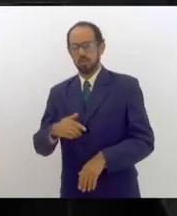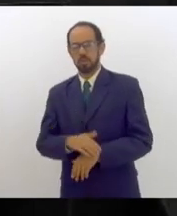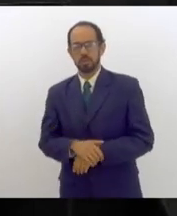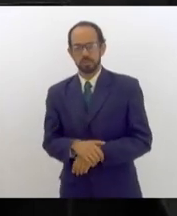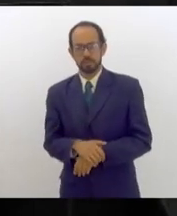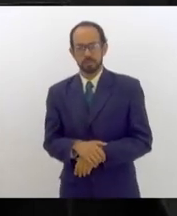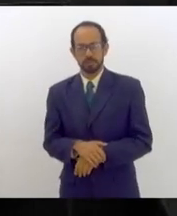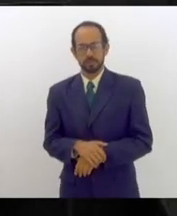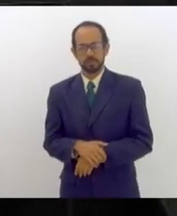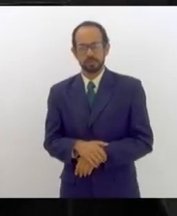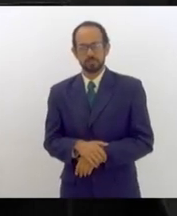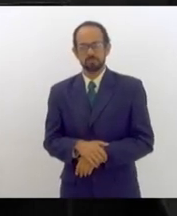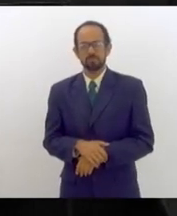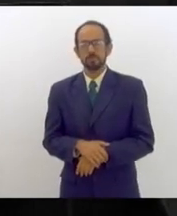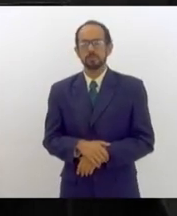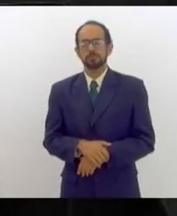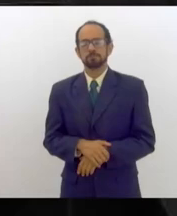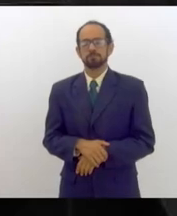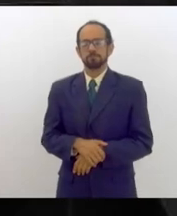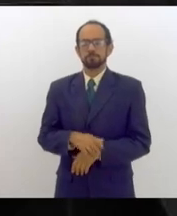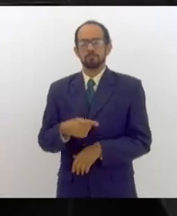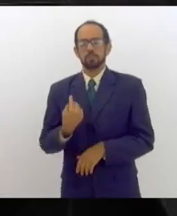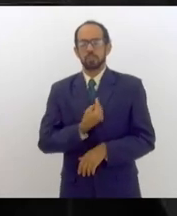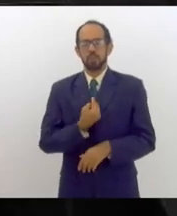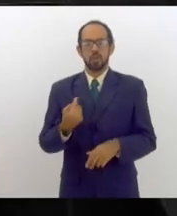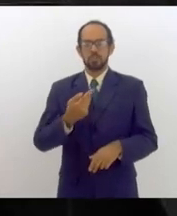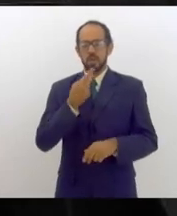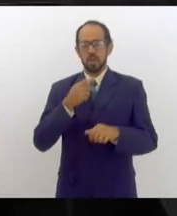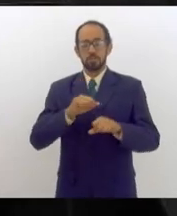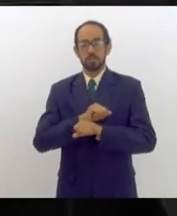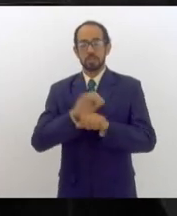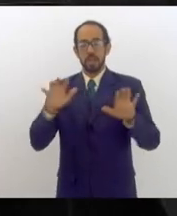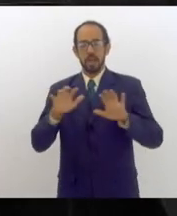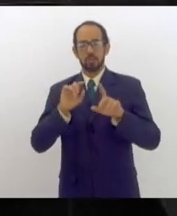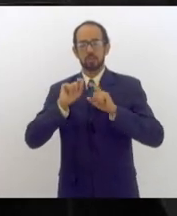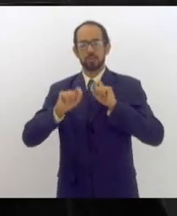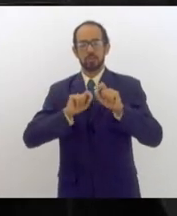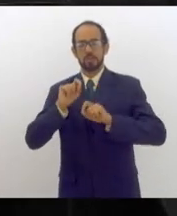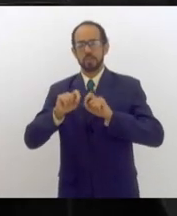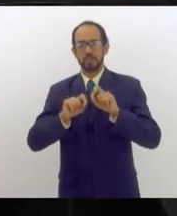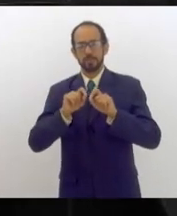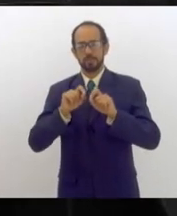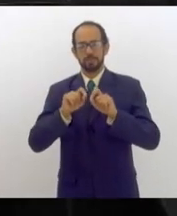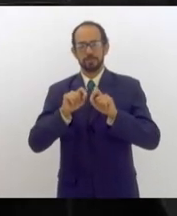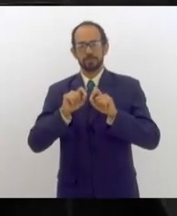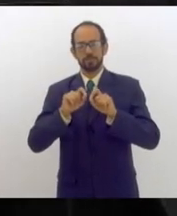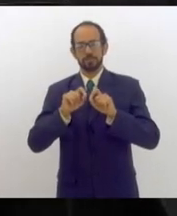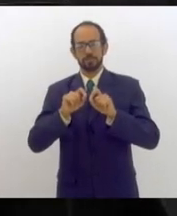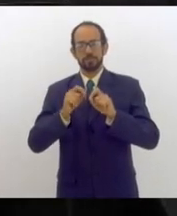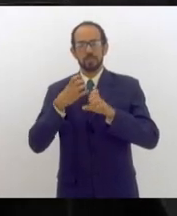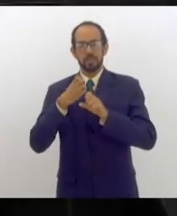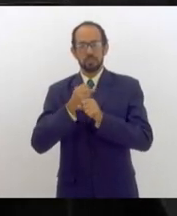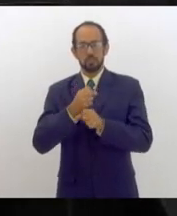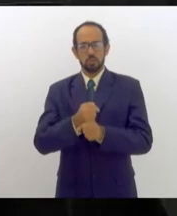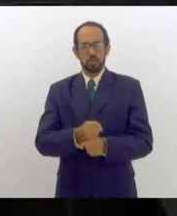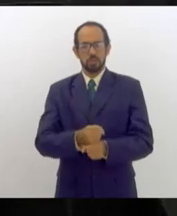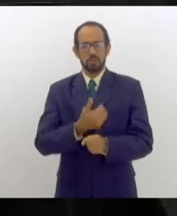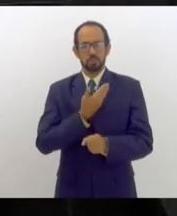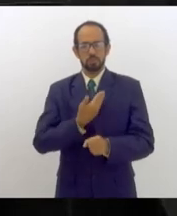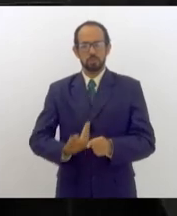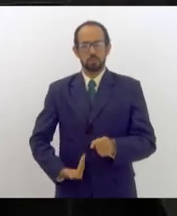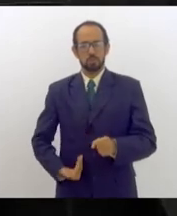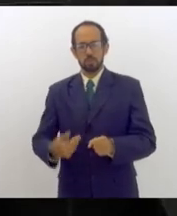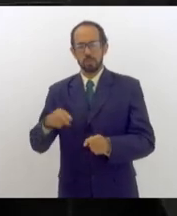e uma das coisas que a gente diz com toda a clareza é que as contas públicas jamais serão